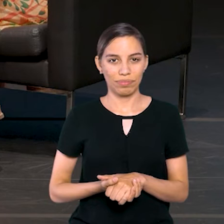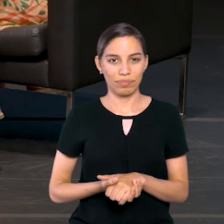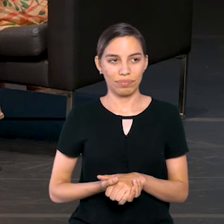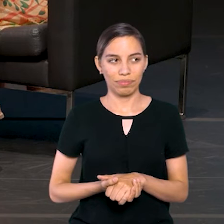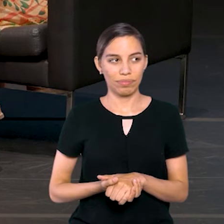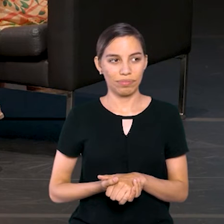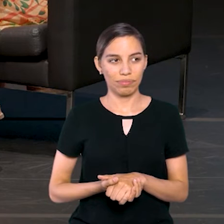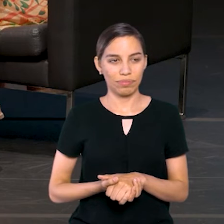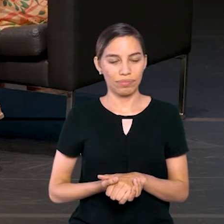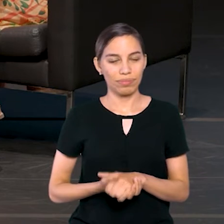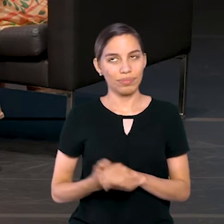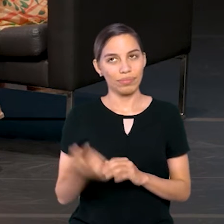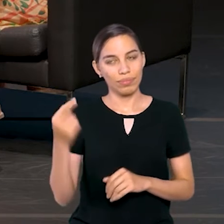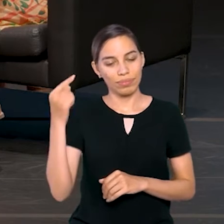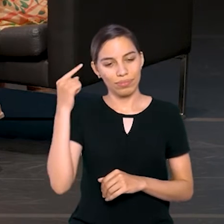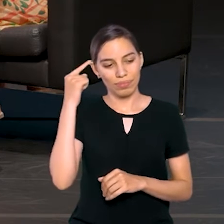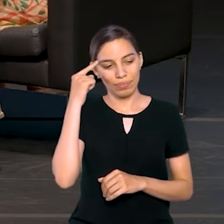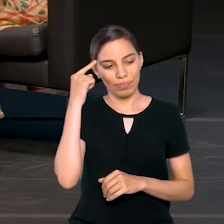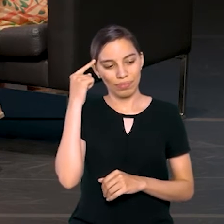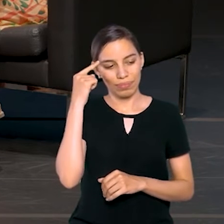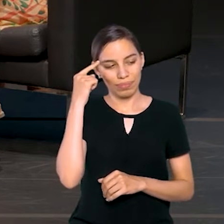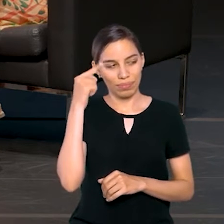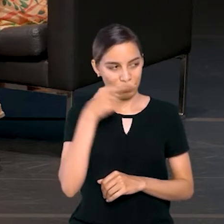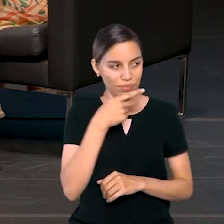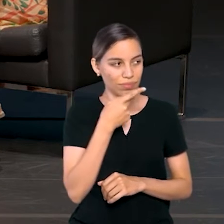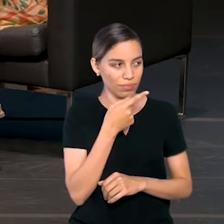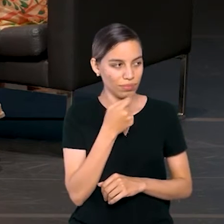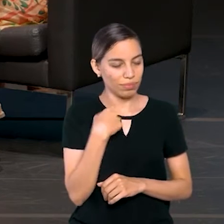Estava ouvindo assim, pensando muito quanto que